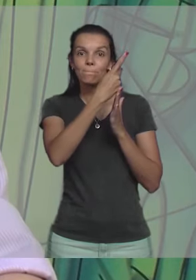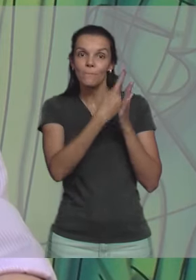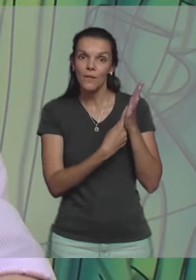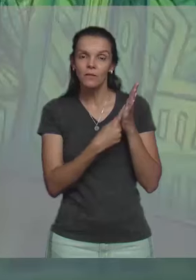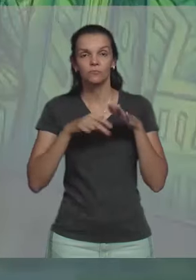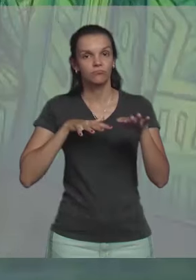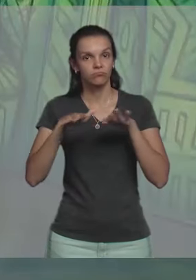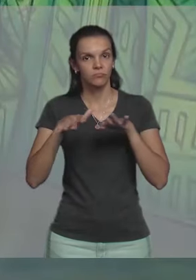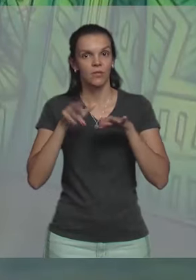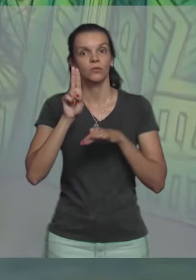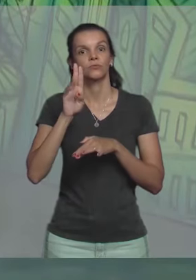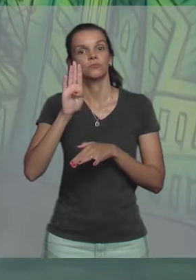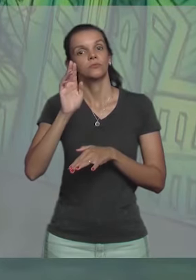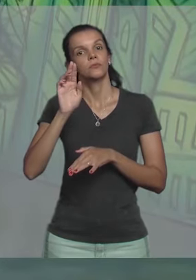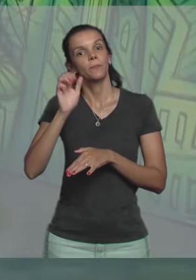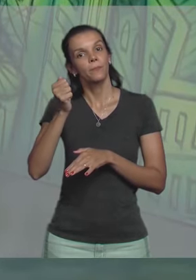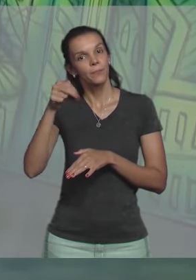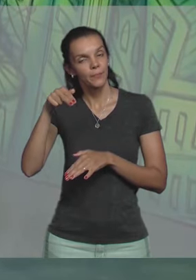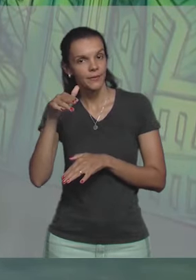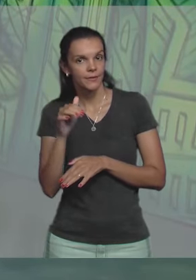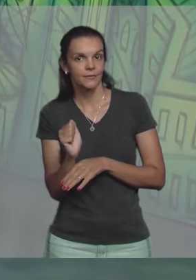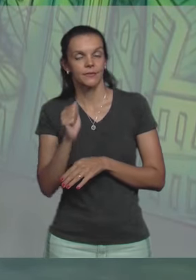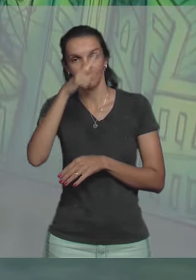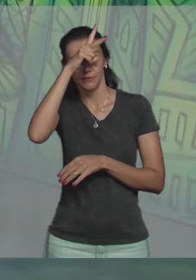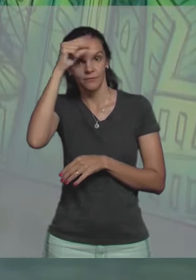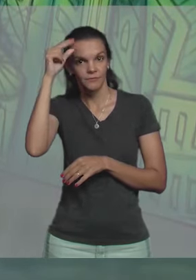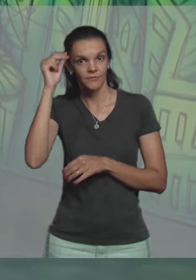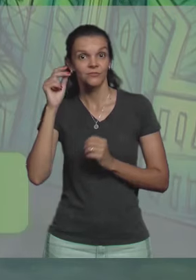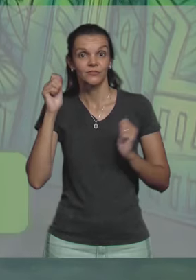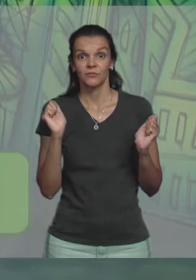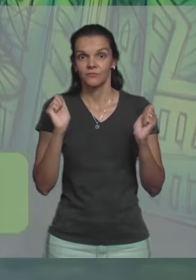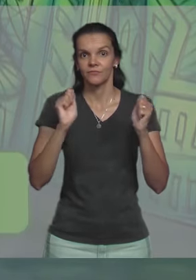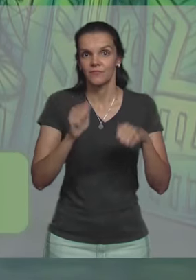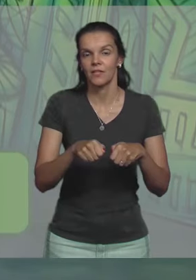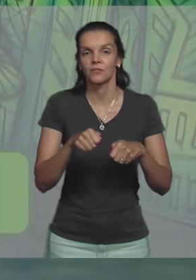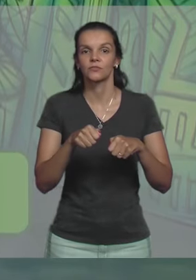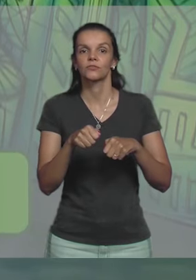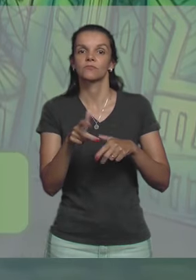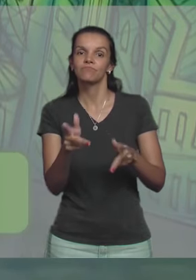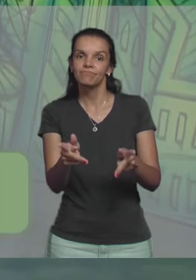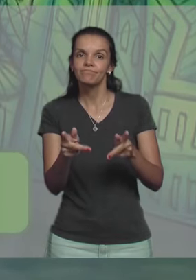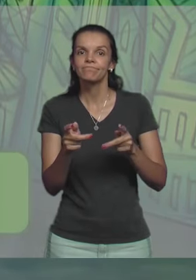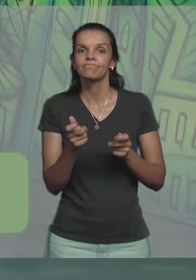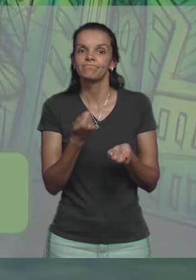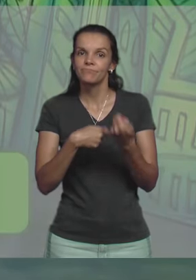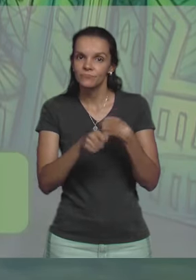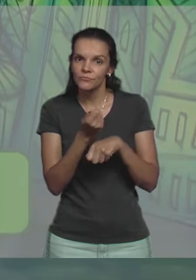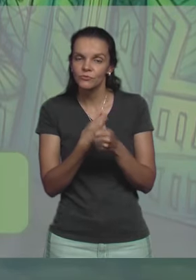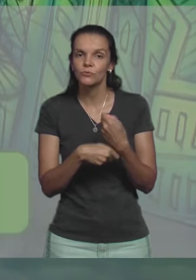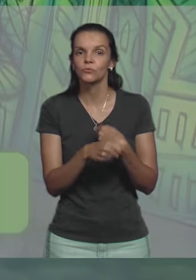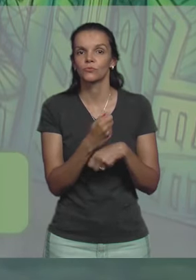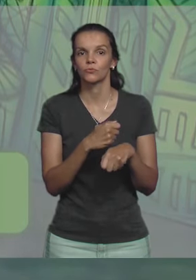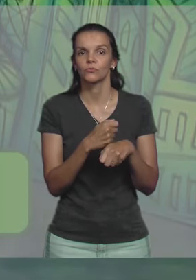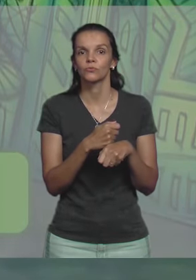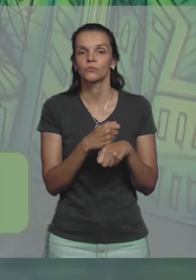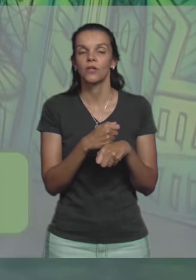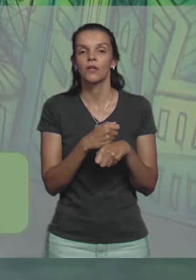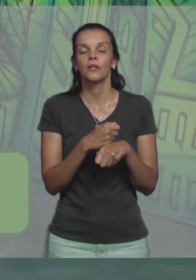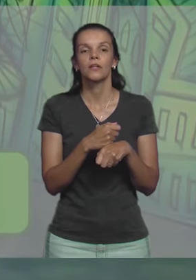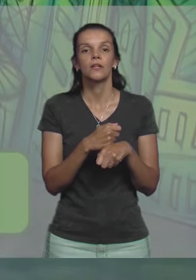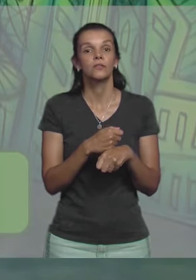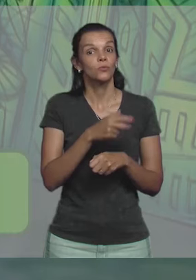desenvolvidos. E com isso visando esses municípios a se habilitarem a recursos de financiamento do